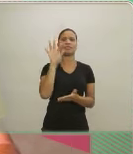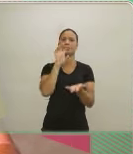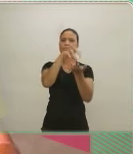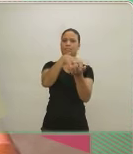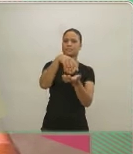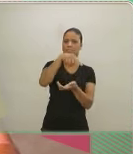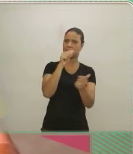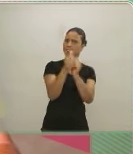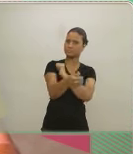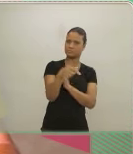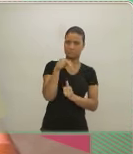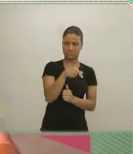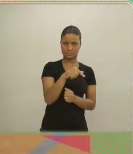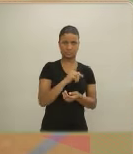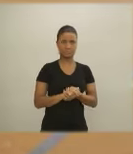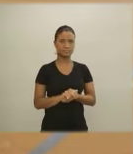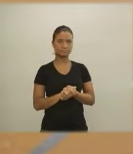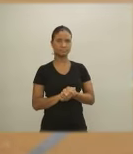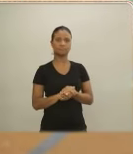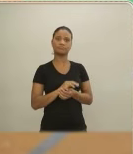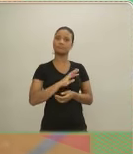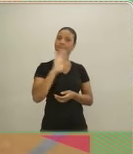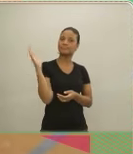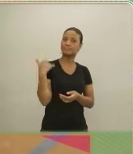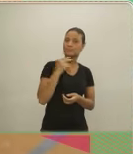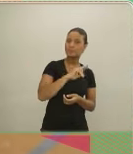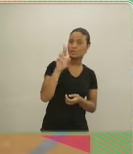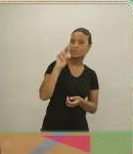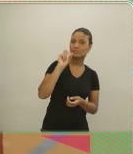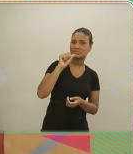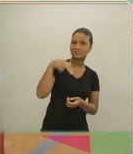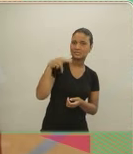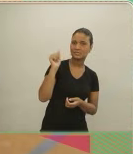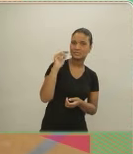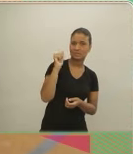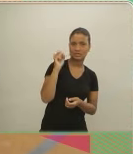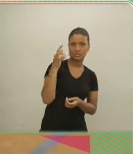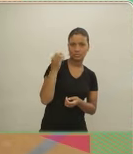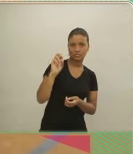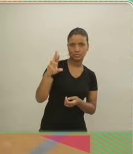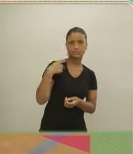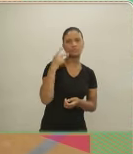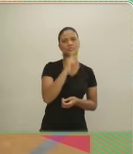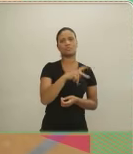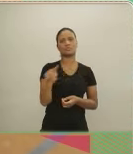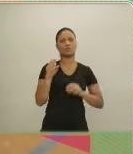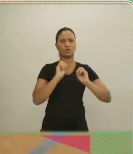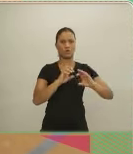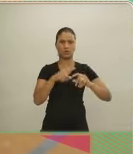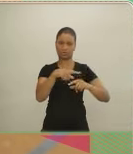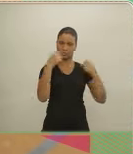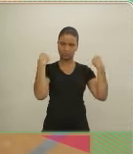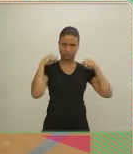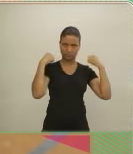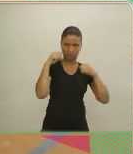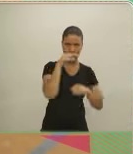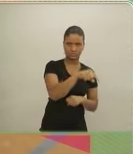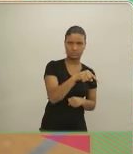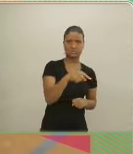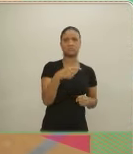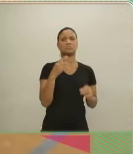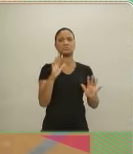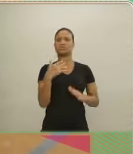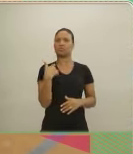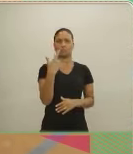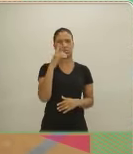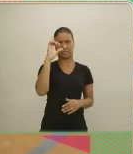fipa e a praticar o esporte Oi meu nome é Rosana Castor Sou professora de educação física não tenho deficiência trabalho no clube